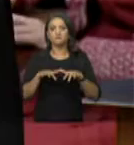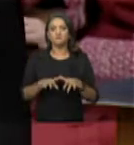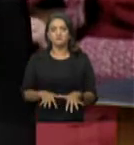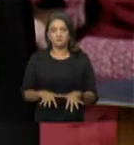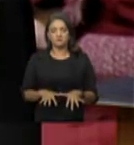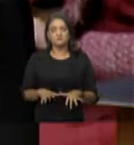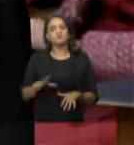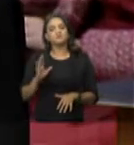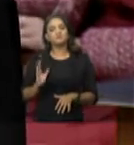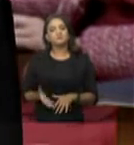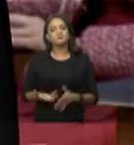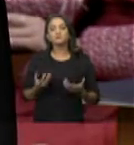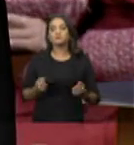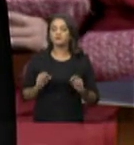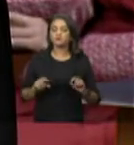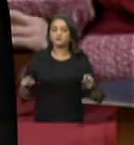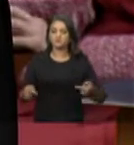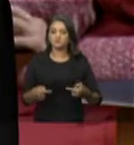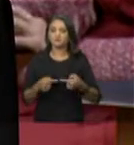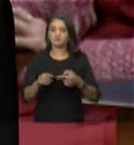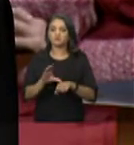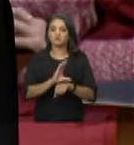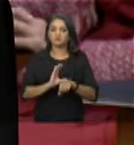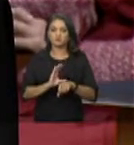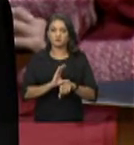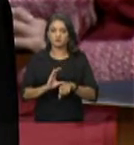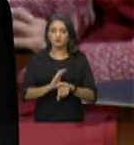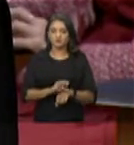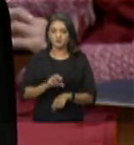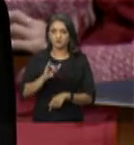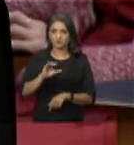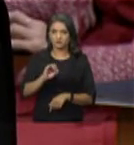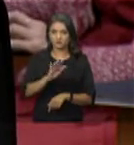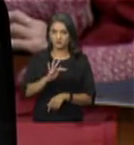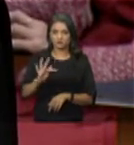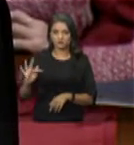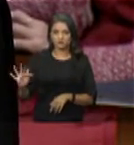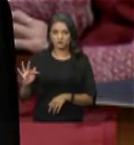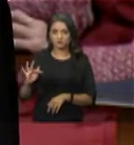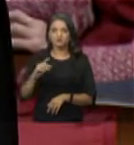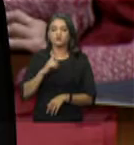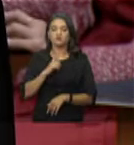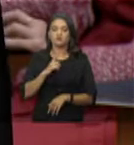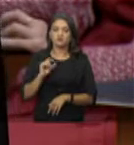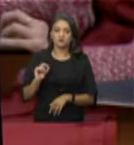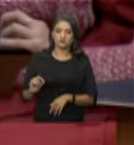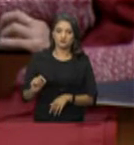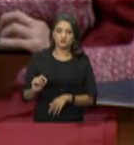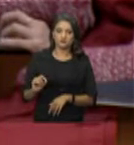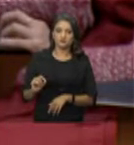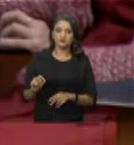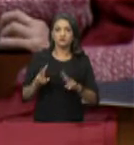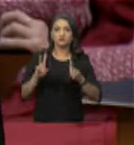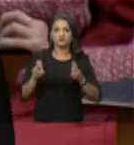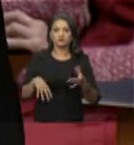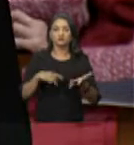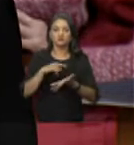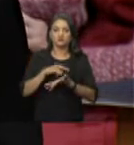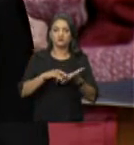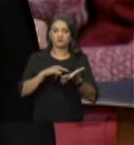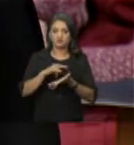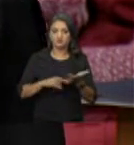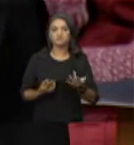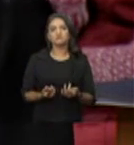que a constitucionalidade da incidência do IOF sobre a transmissão os Resgate ou resgate de títulos e valores